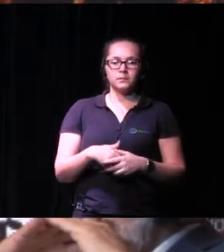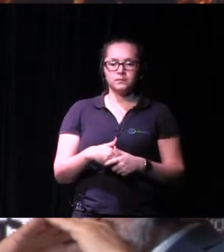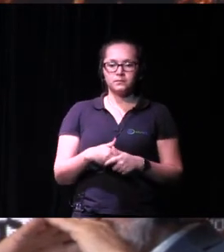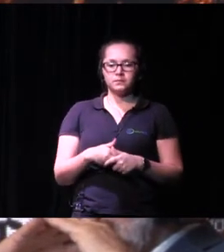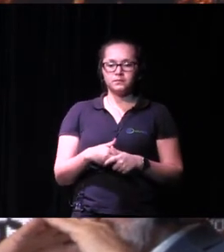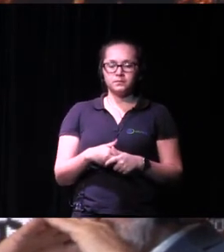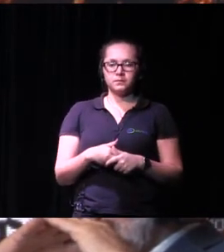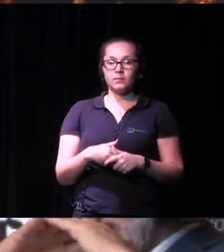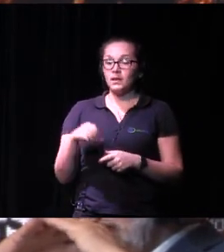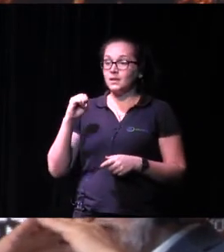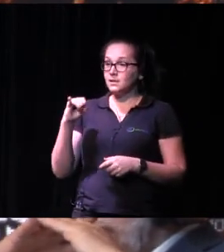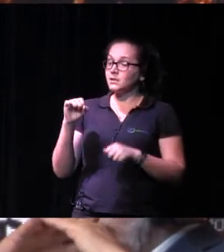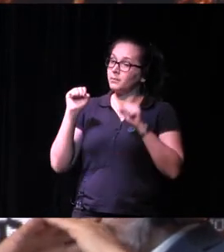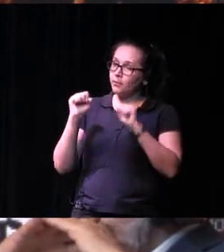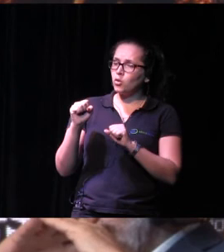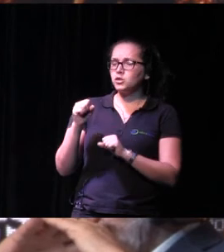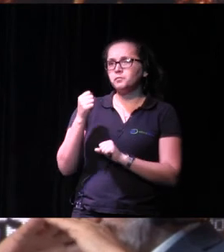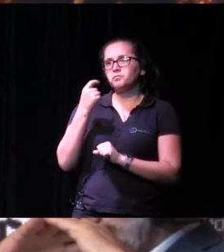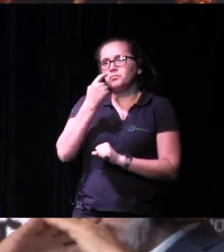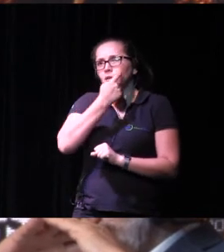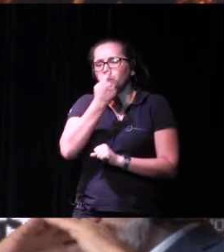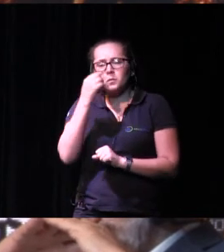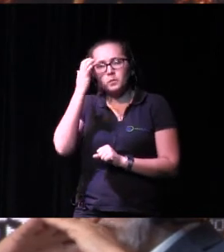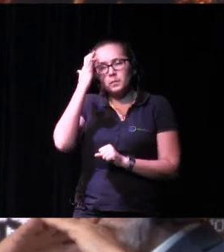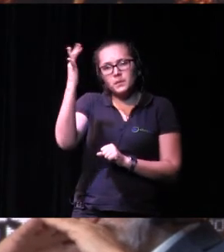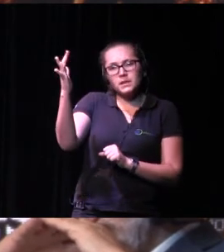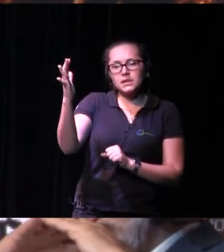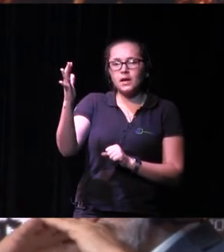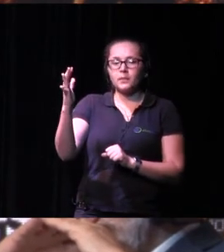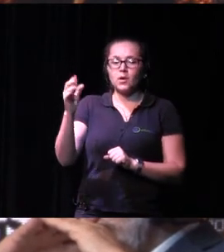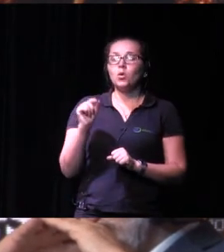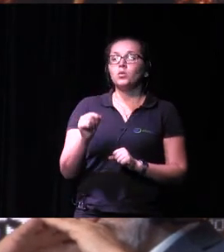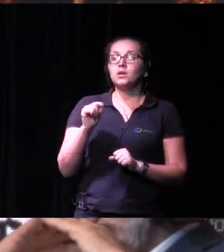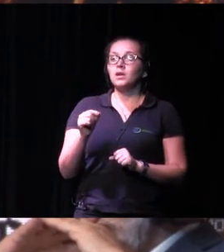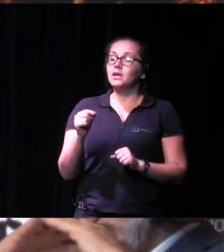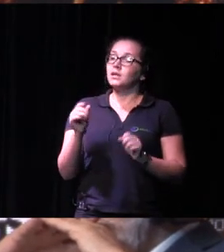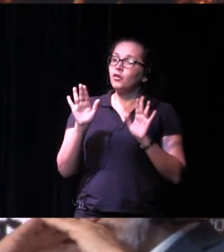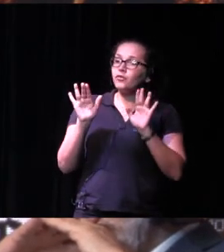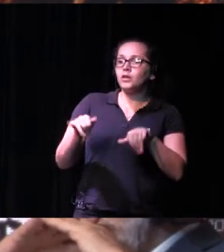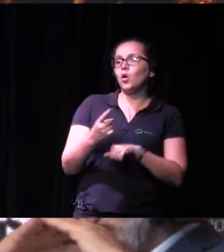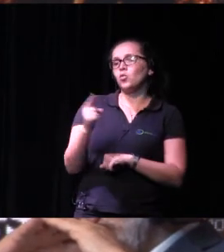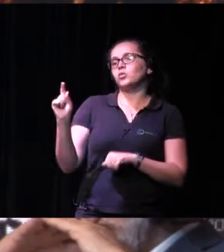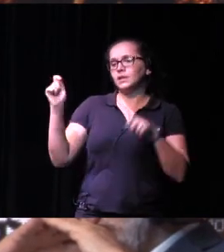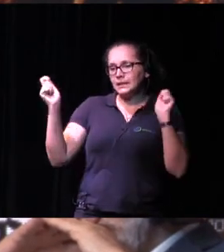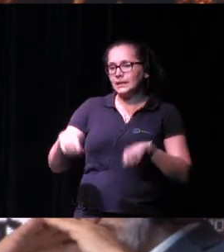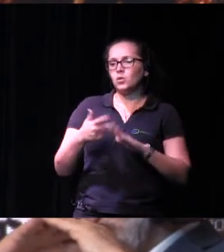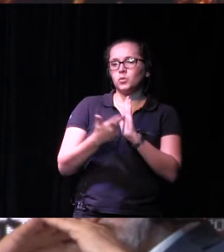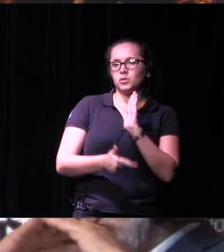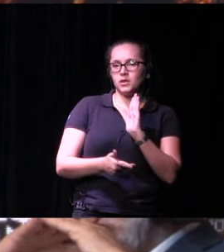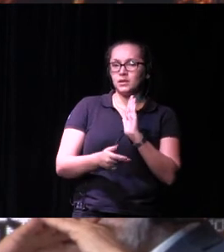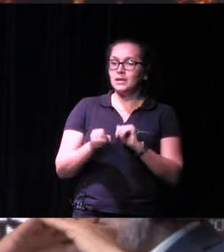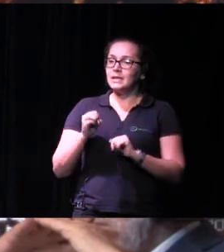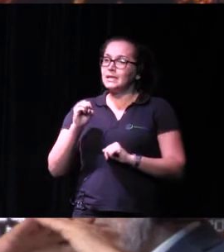se pode prever uma apropriação que finalmente é a única que varia um projeto, seja ou não seja